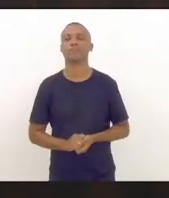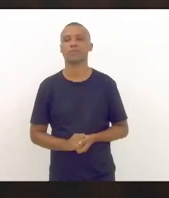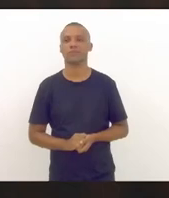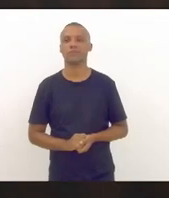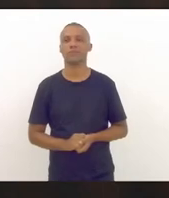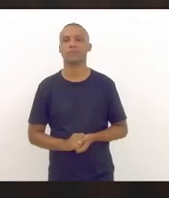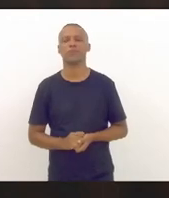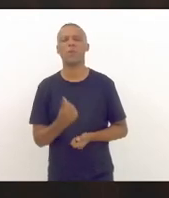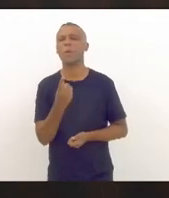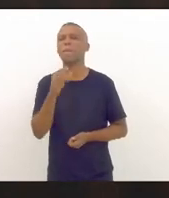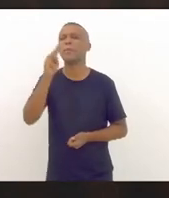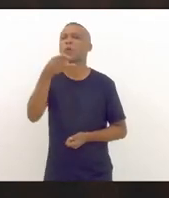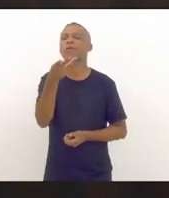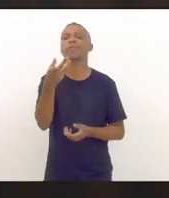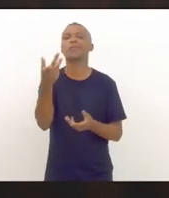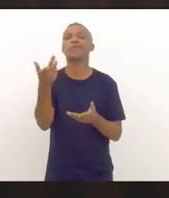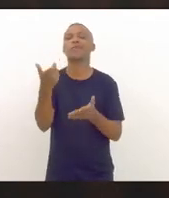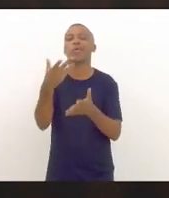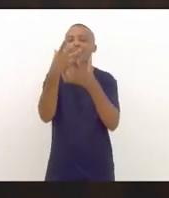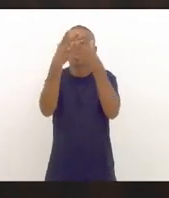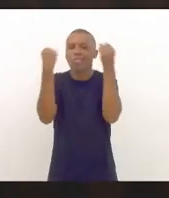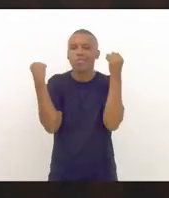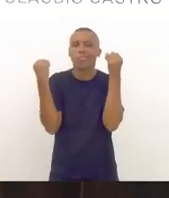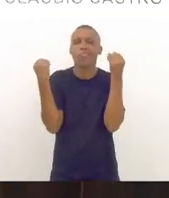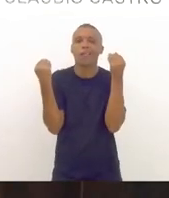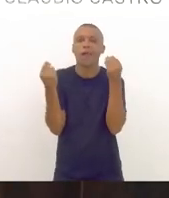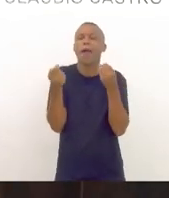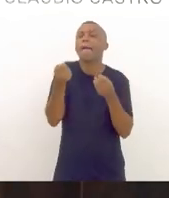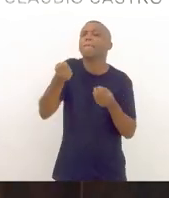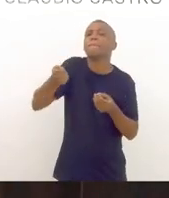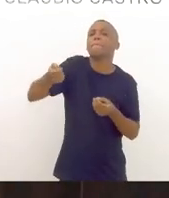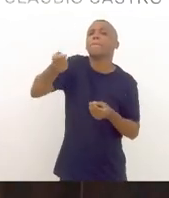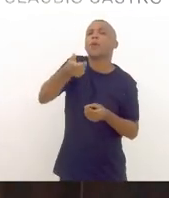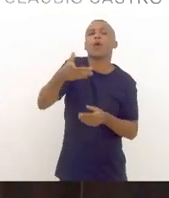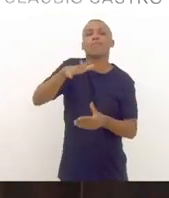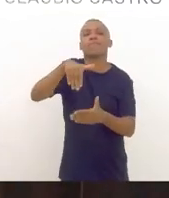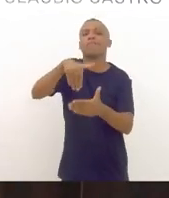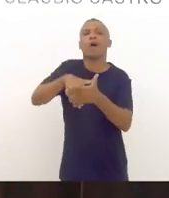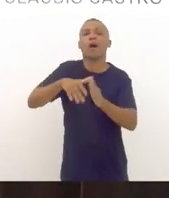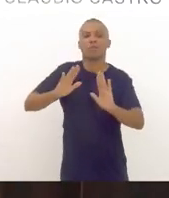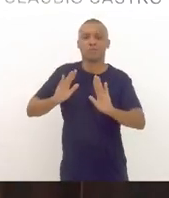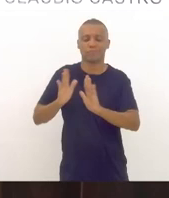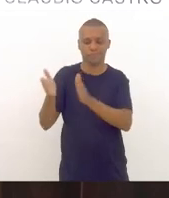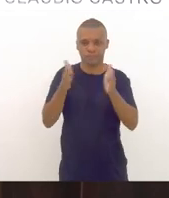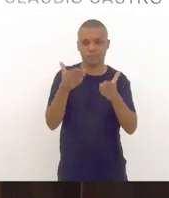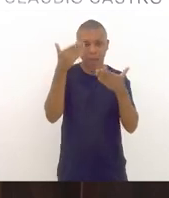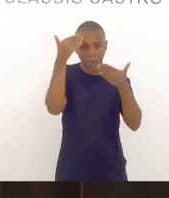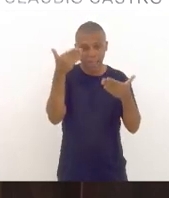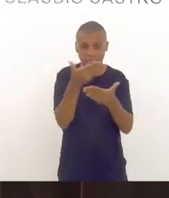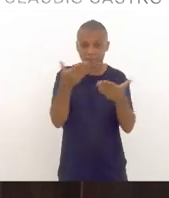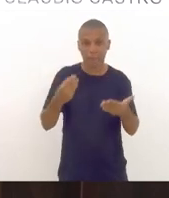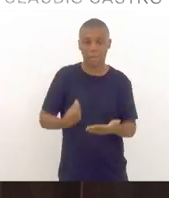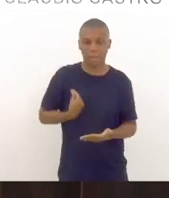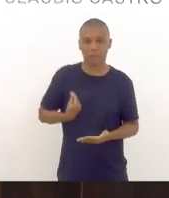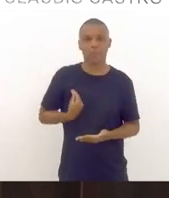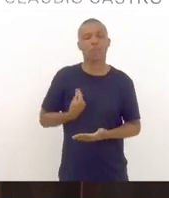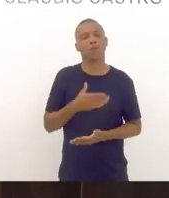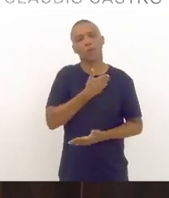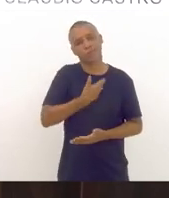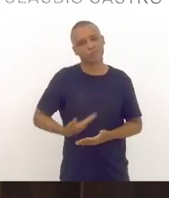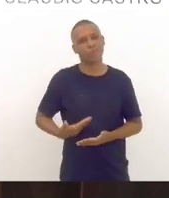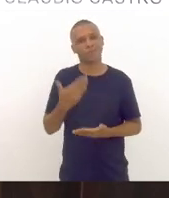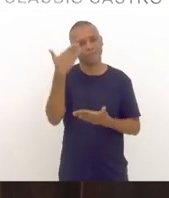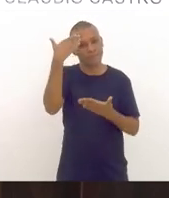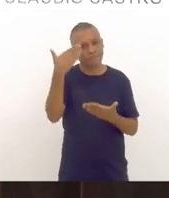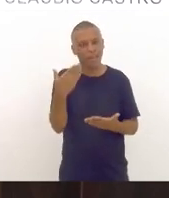só 1 milhão que eu deixei de falar aqui. Mas é pouco voto. Tá? Queria agradecer a presença de todos. Governador,